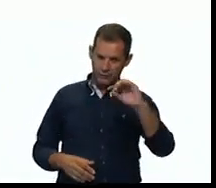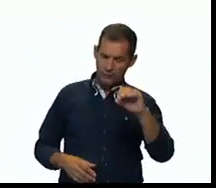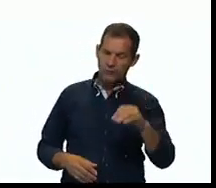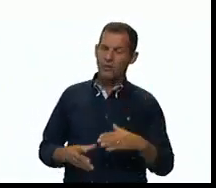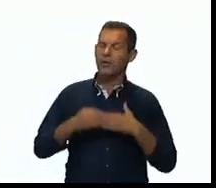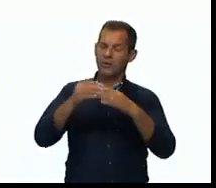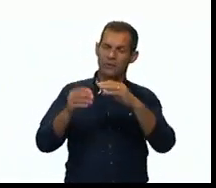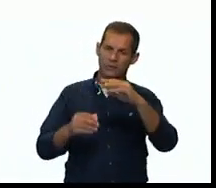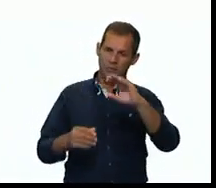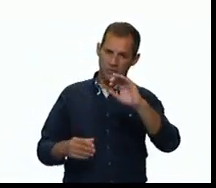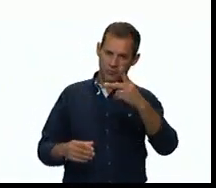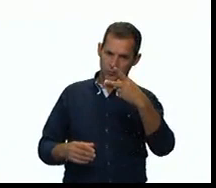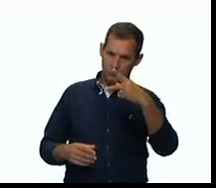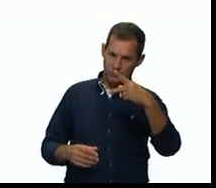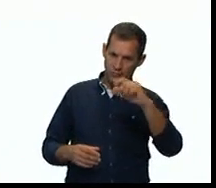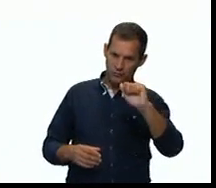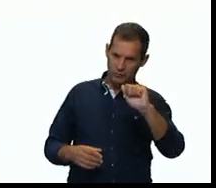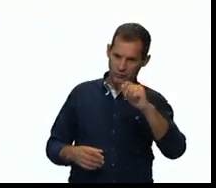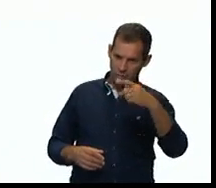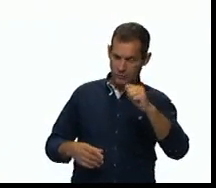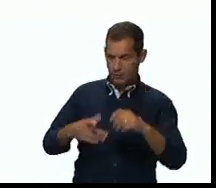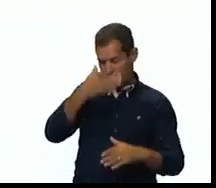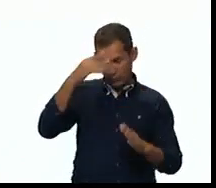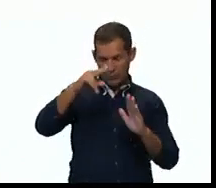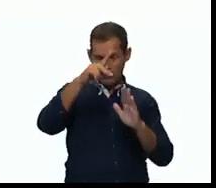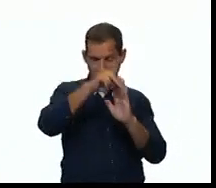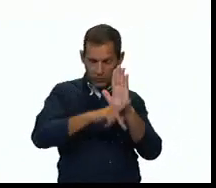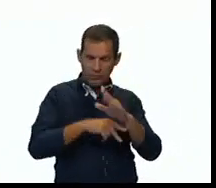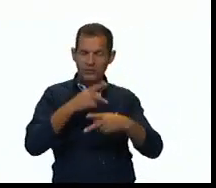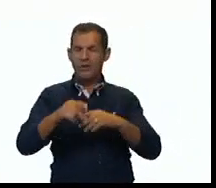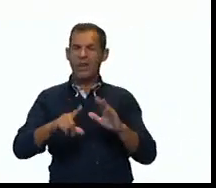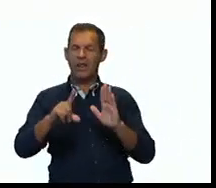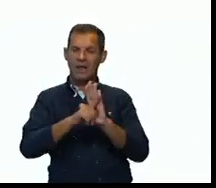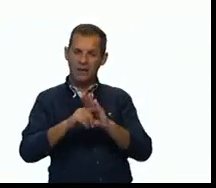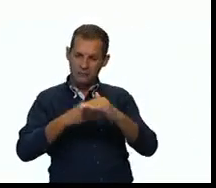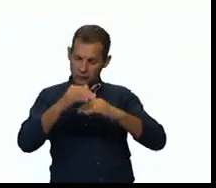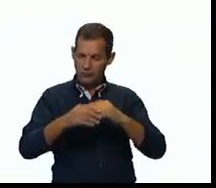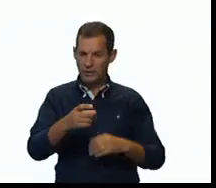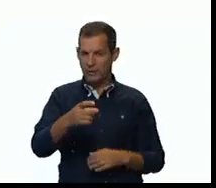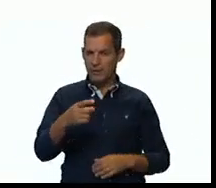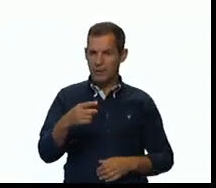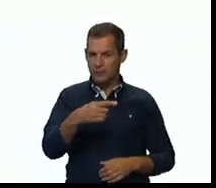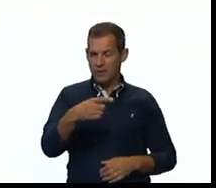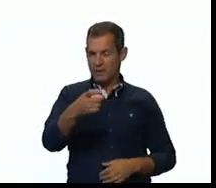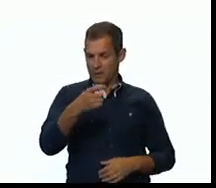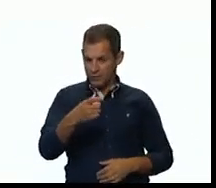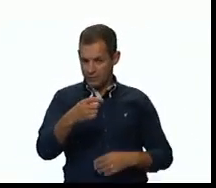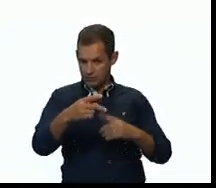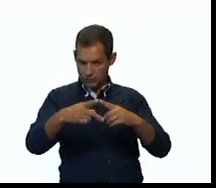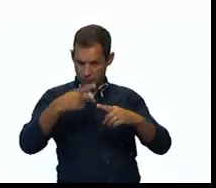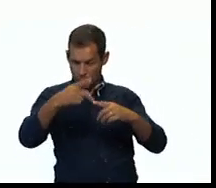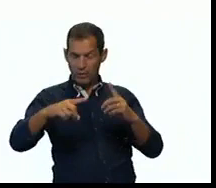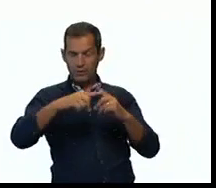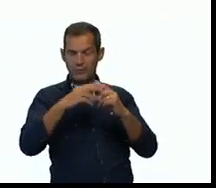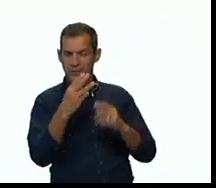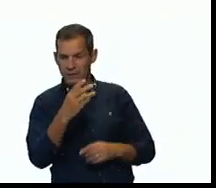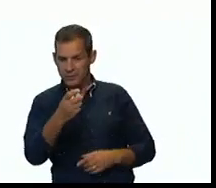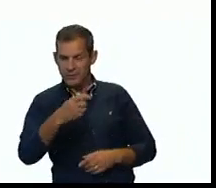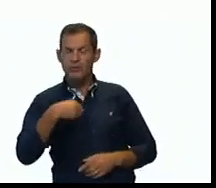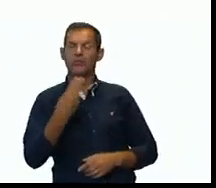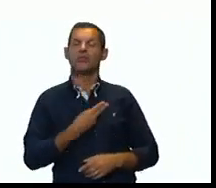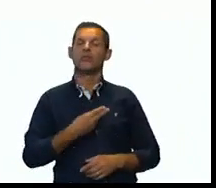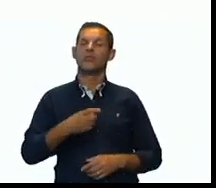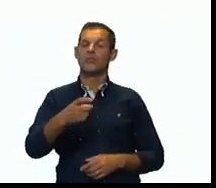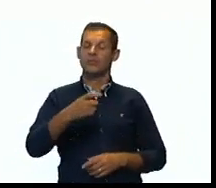chapa até um projetista e ele te deu que a lei de formação é menos x² mais 3x. E o nosso x